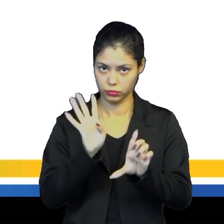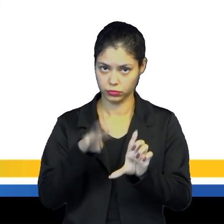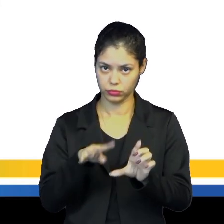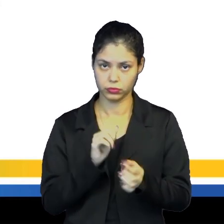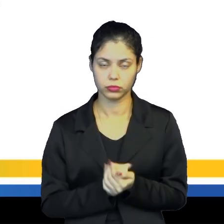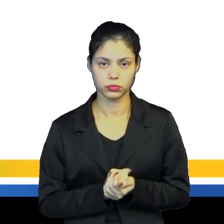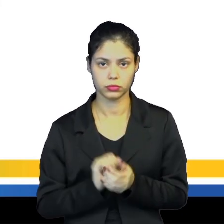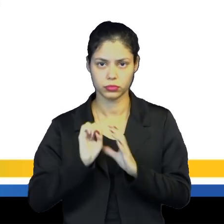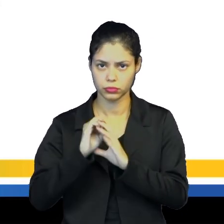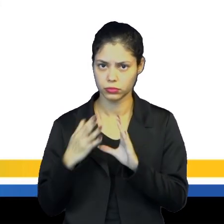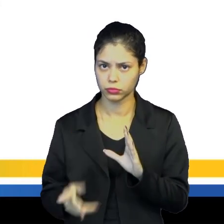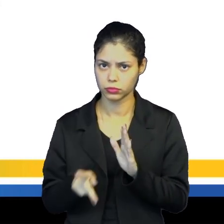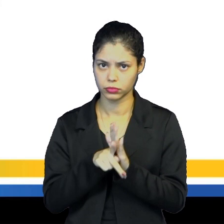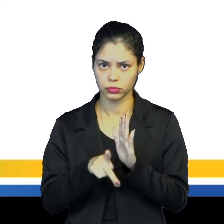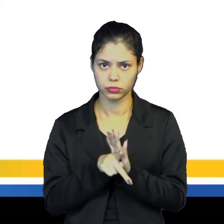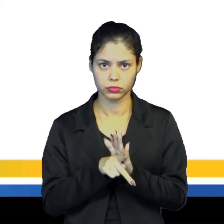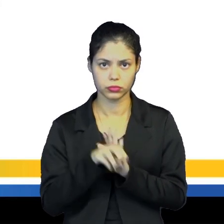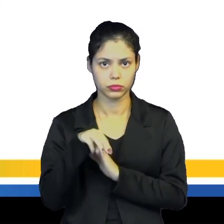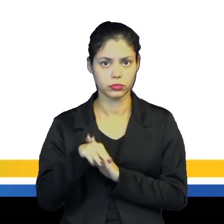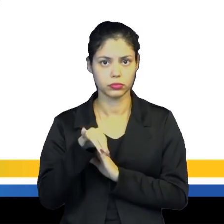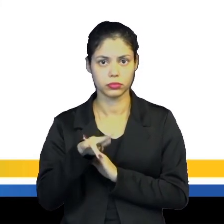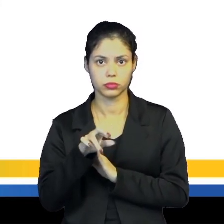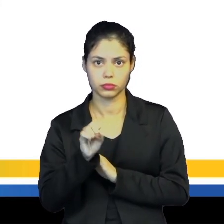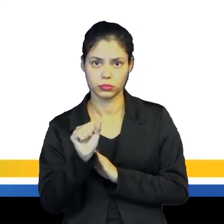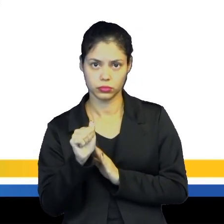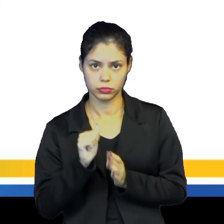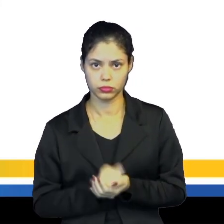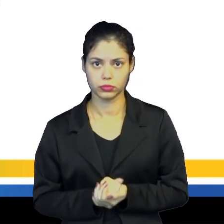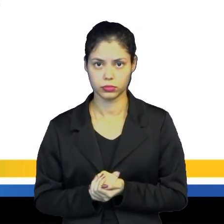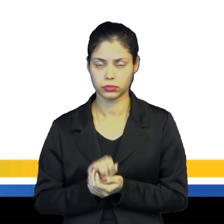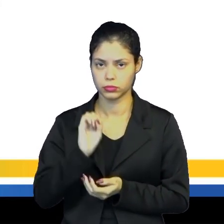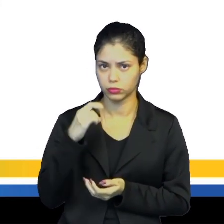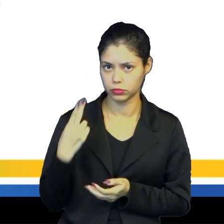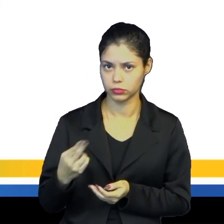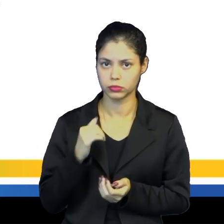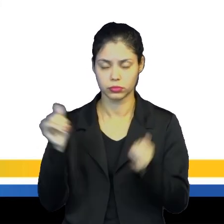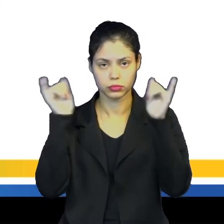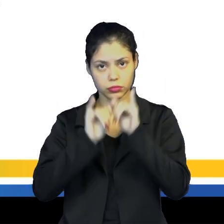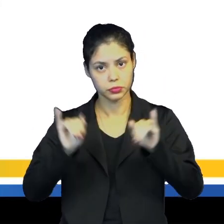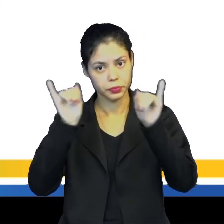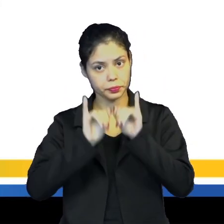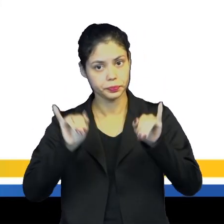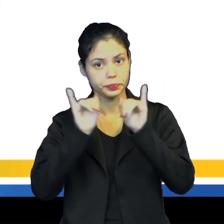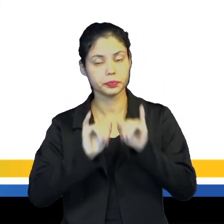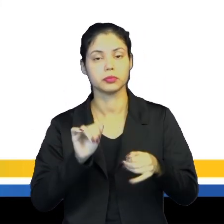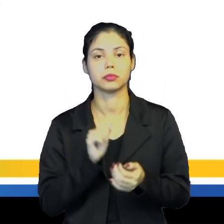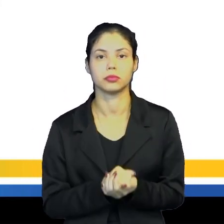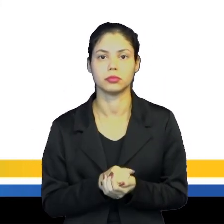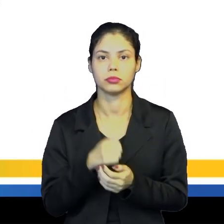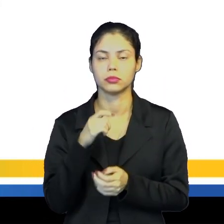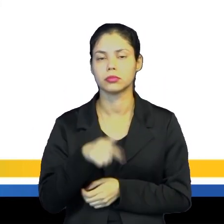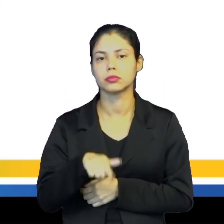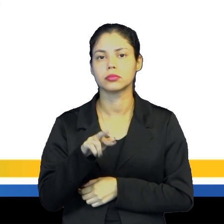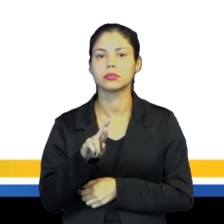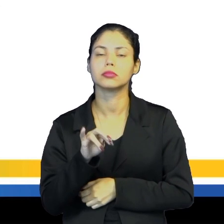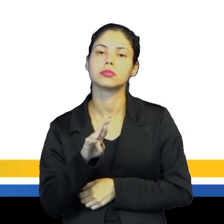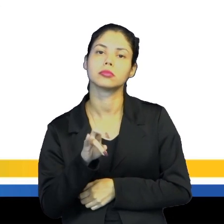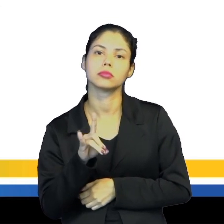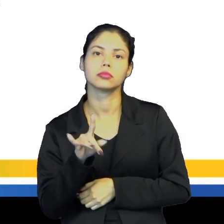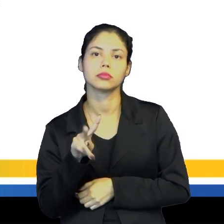tabelas com características mistas, ou seja, com informações qualitativas